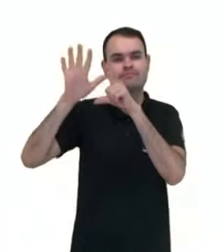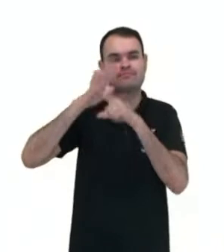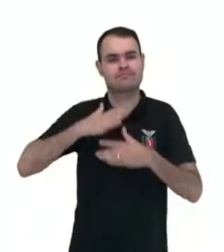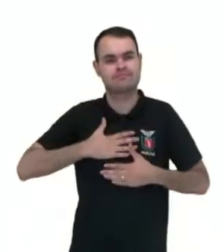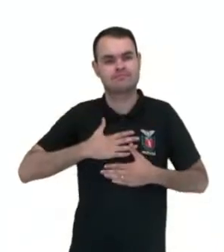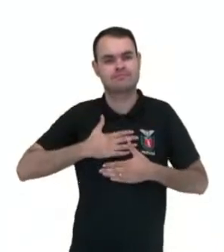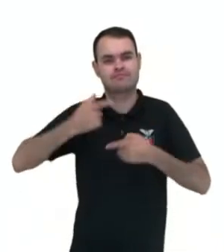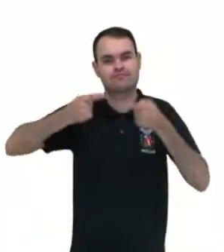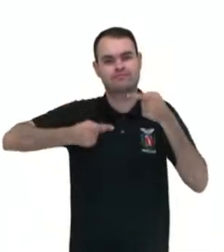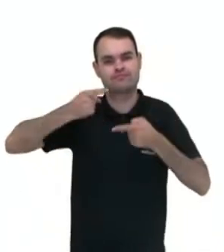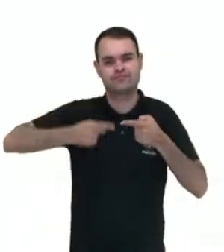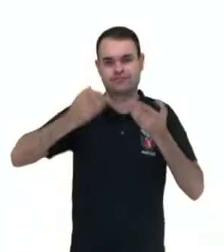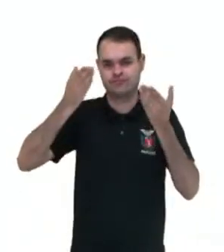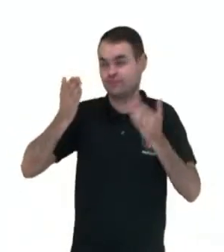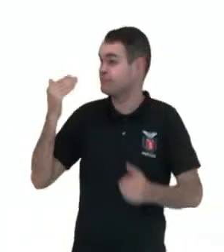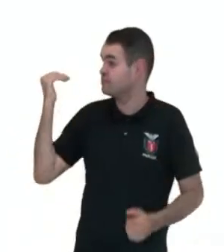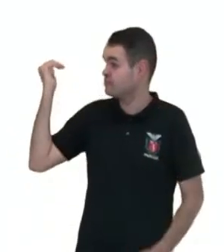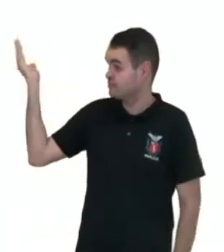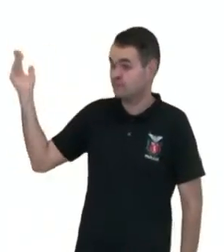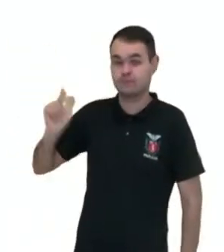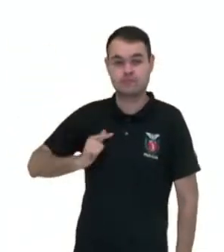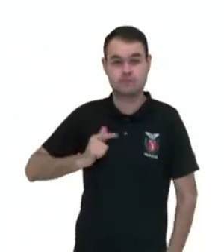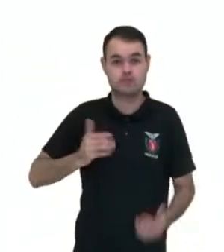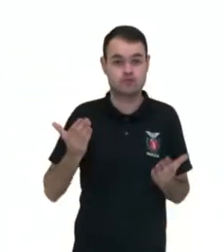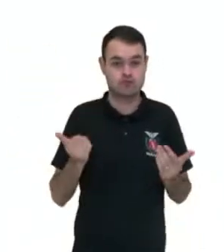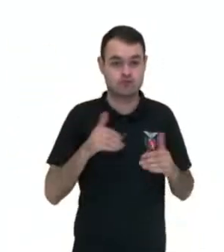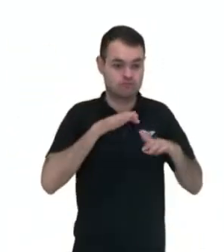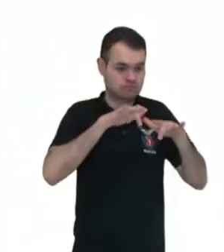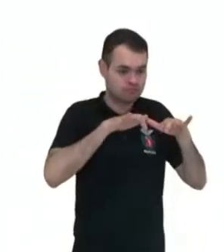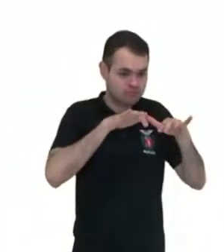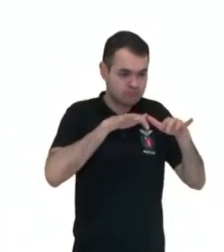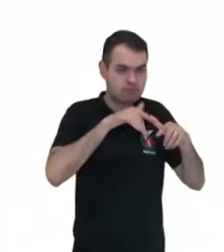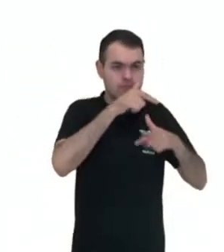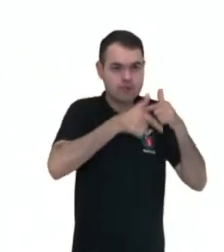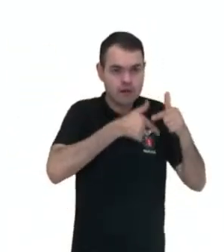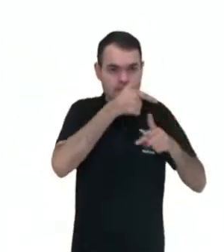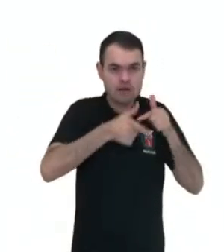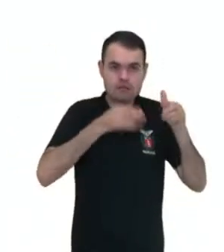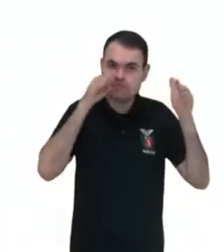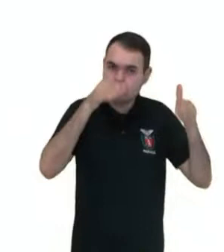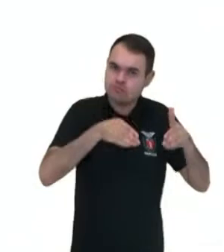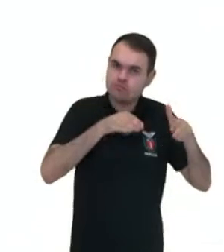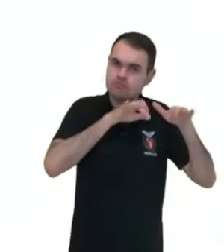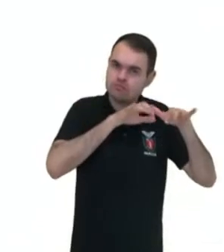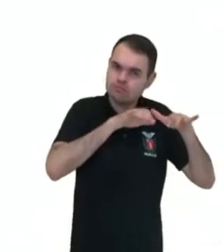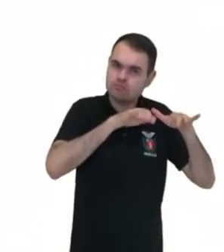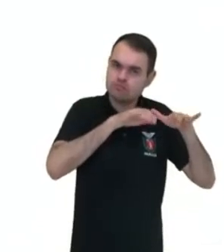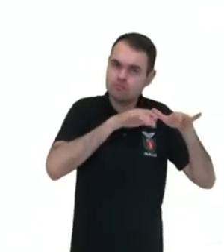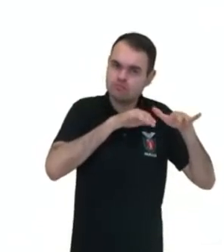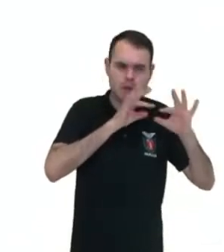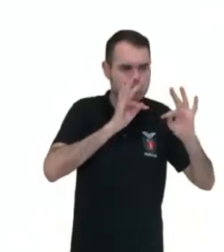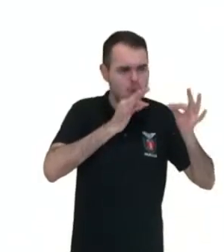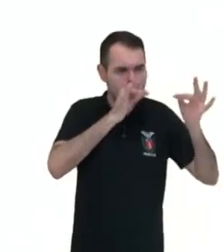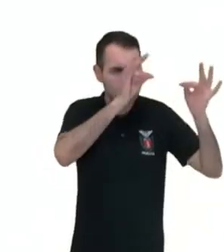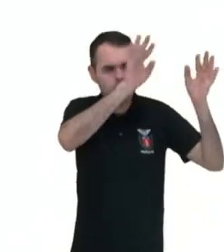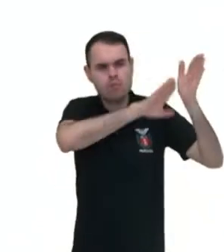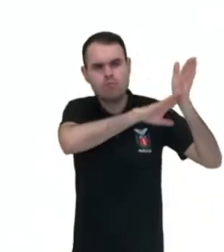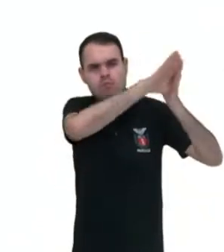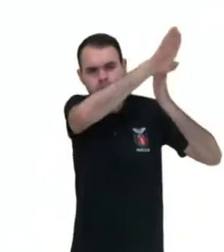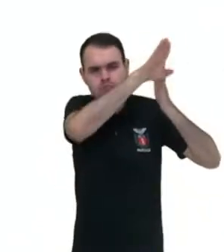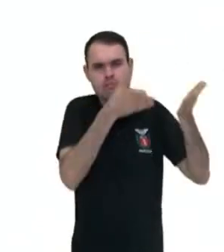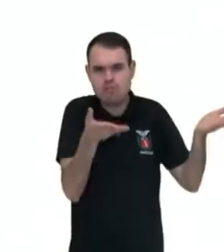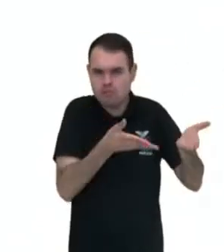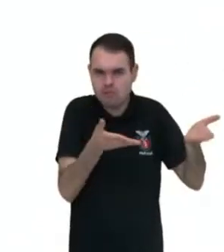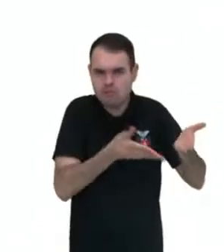com vocês aqui. Nós temos um jovem trabalhando na informática, né? Uma tecnologia atualíssima,